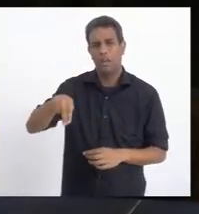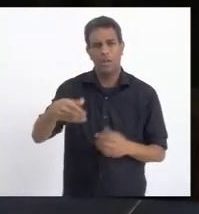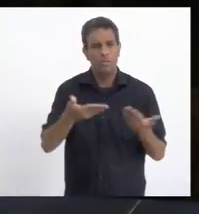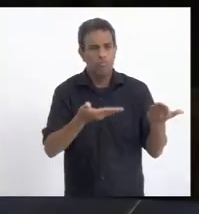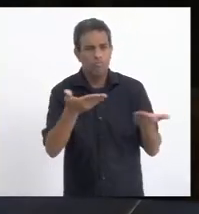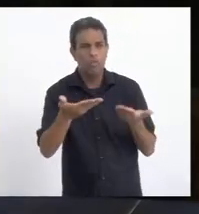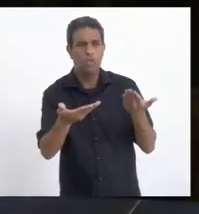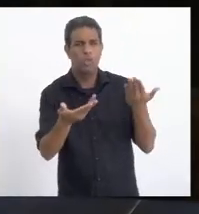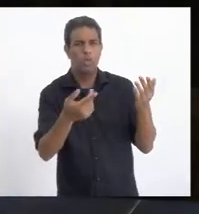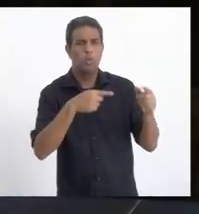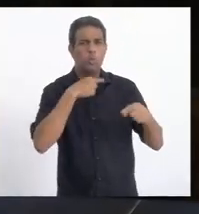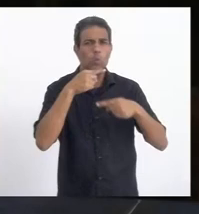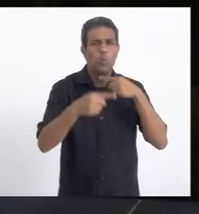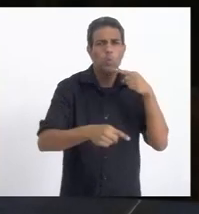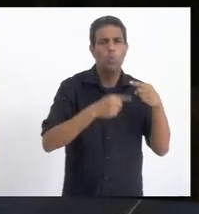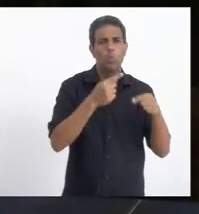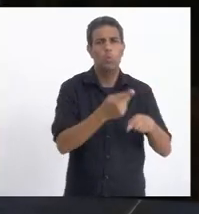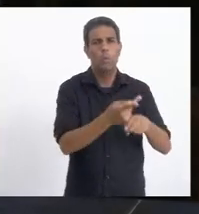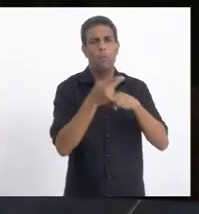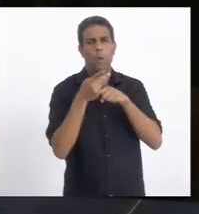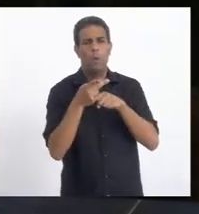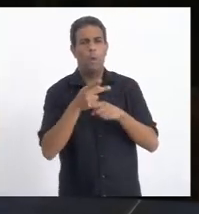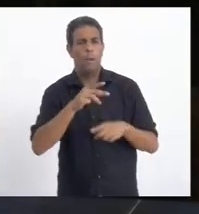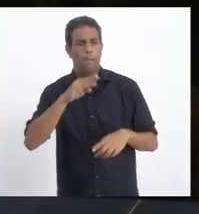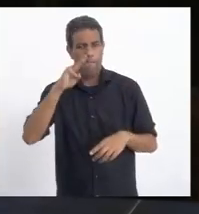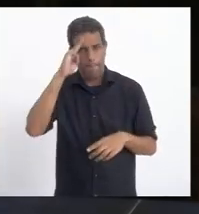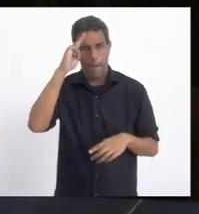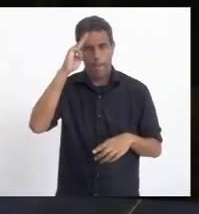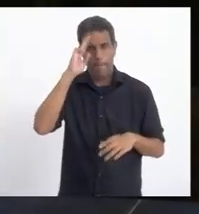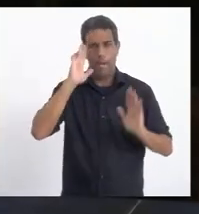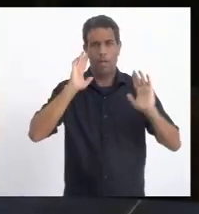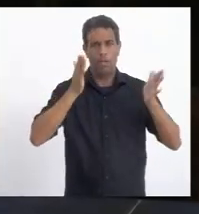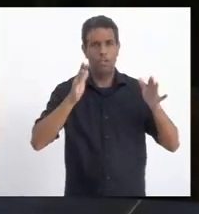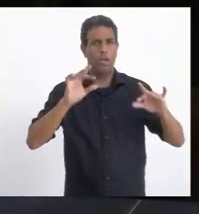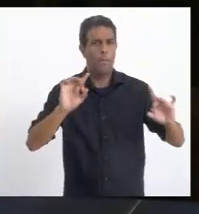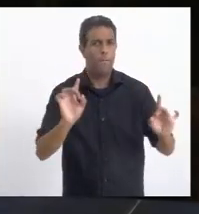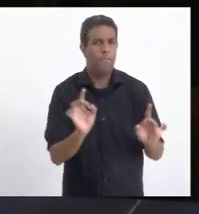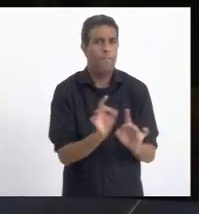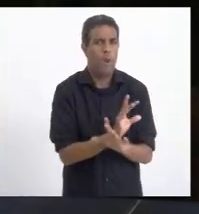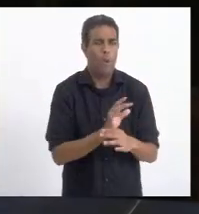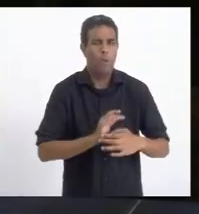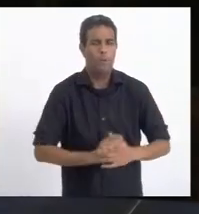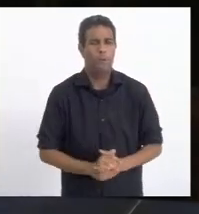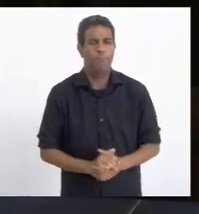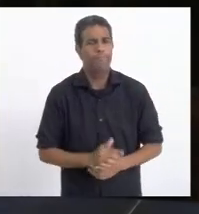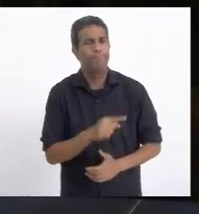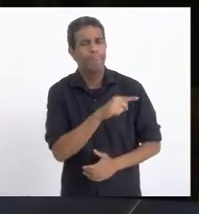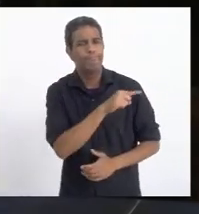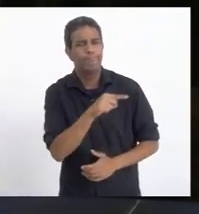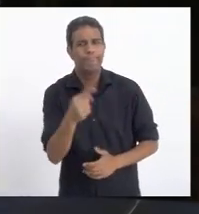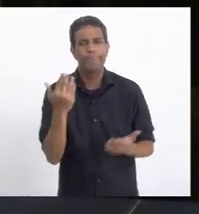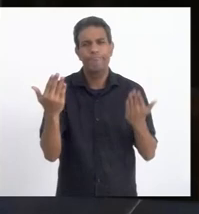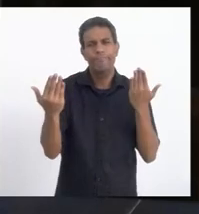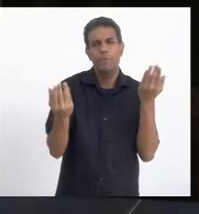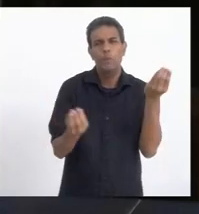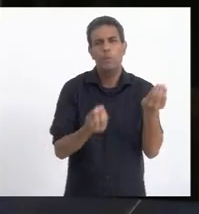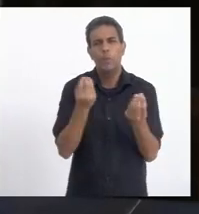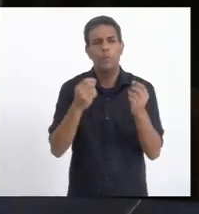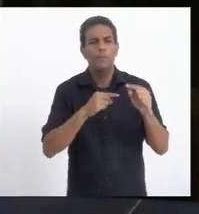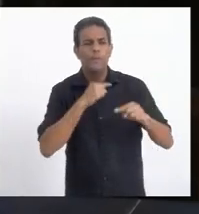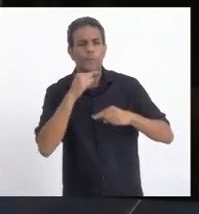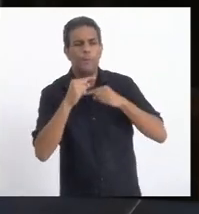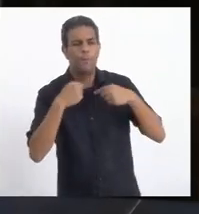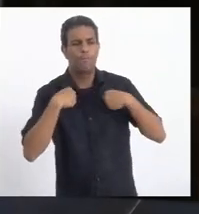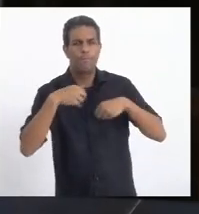vários militares nos procuraram depois da apresentação da mensagem que realmente parava alguma dúvida